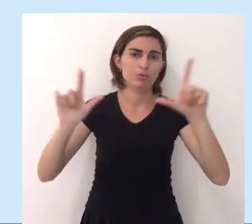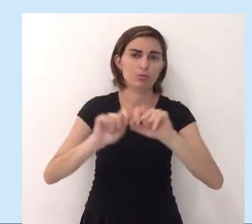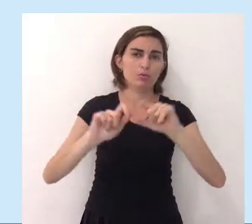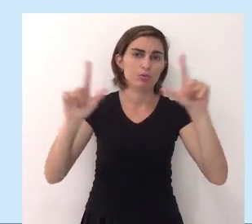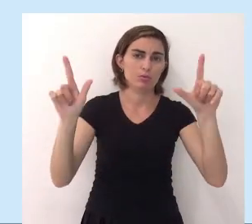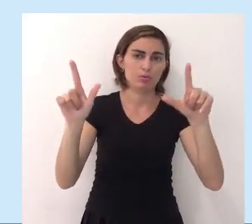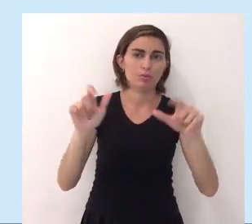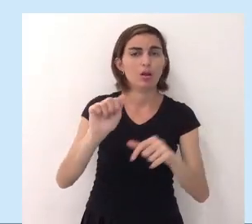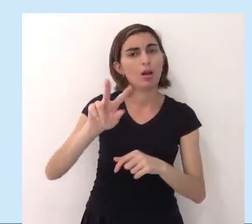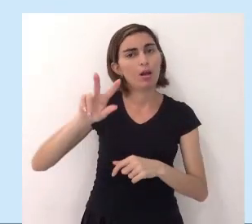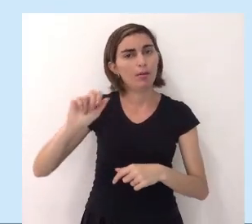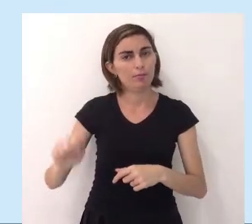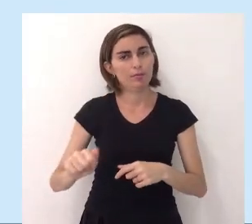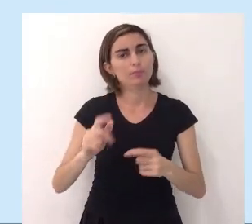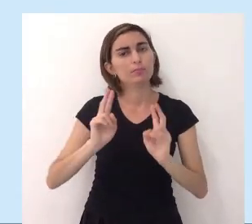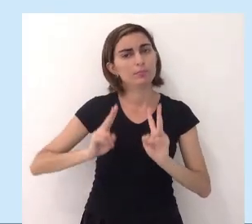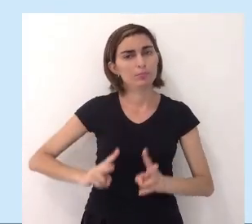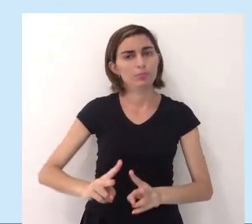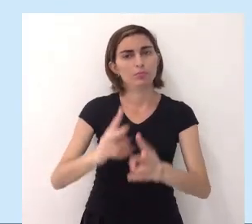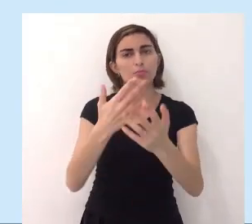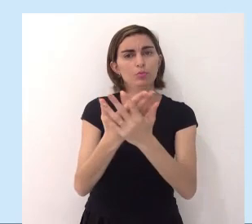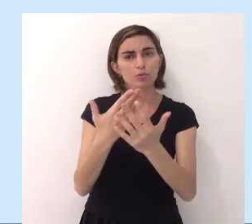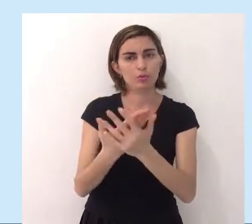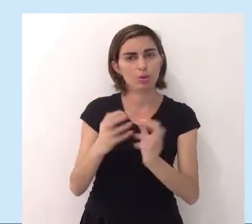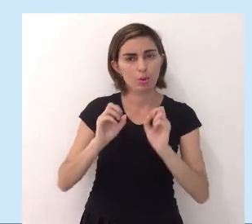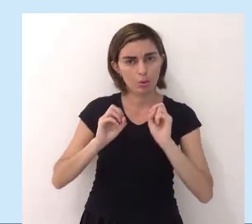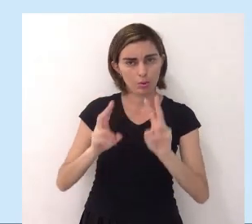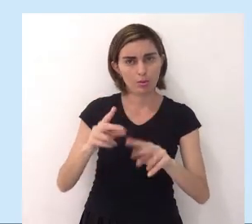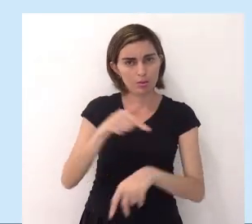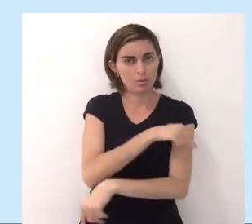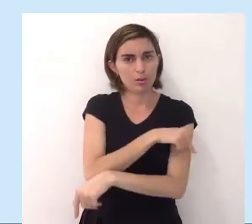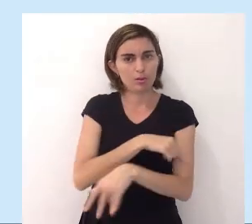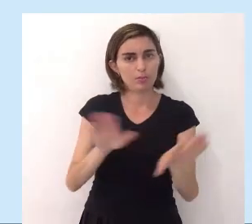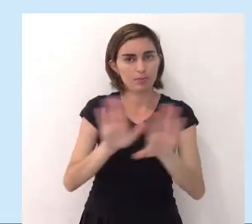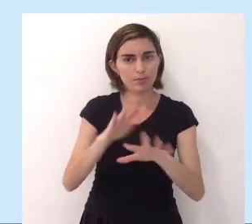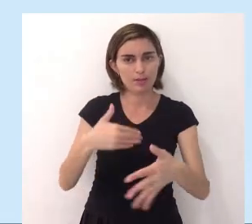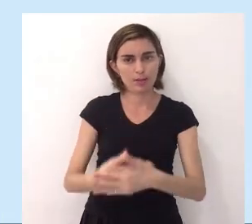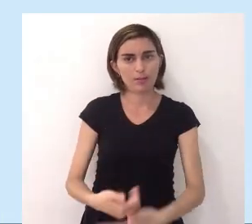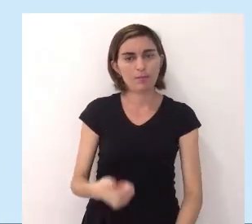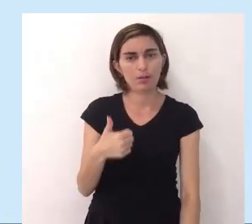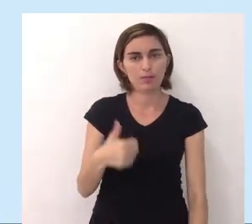Peço que vocês continuem estudando. Ok, 7º ano, até uma próxima. Valeu!